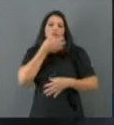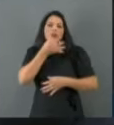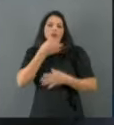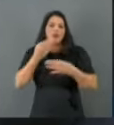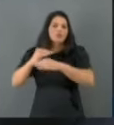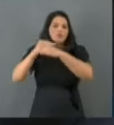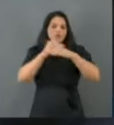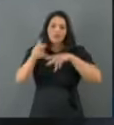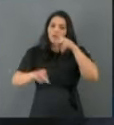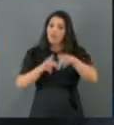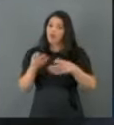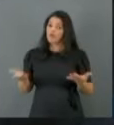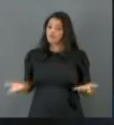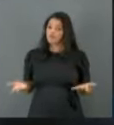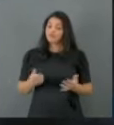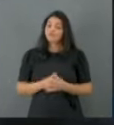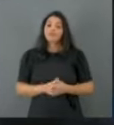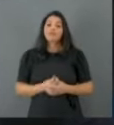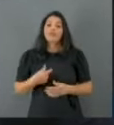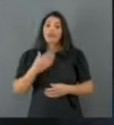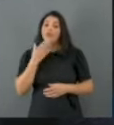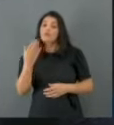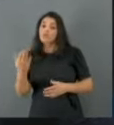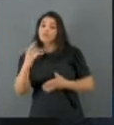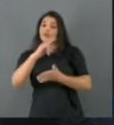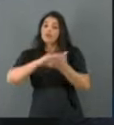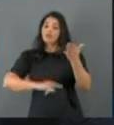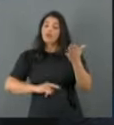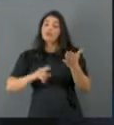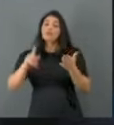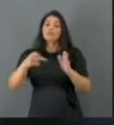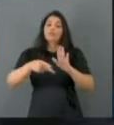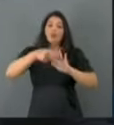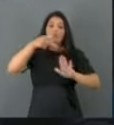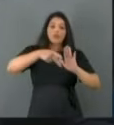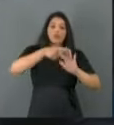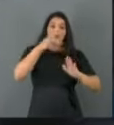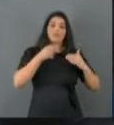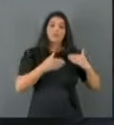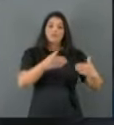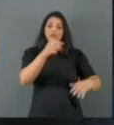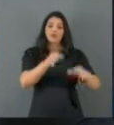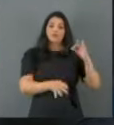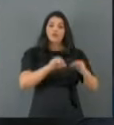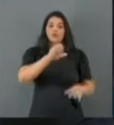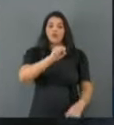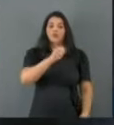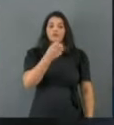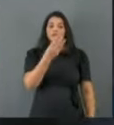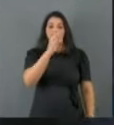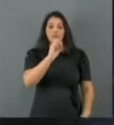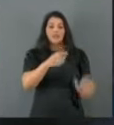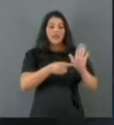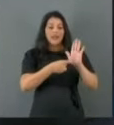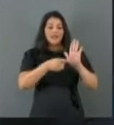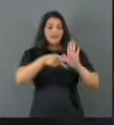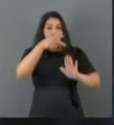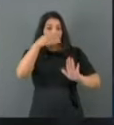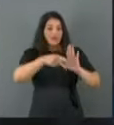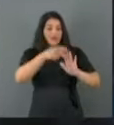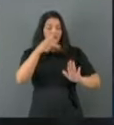linha, eu fiz um requerimento por conta da portaria do Ministério da Justiça 830, que foi